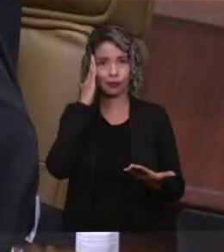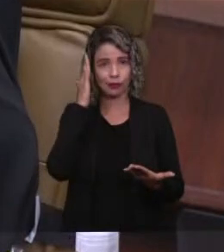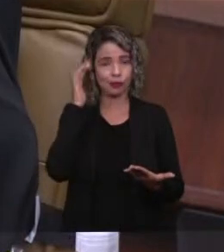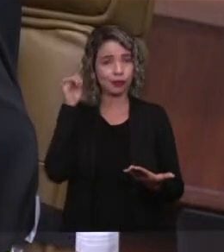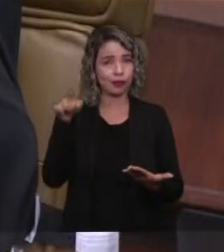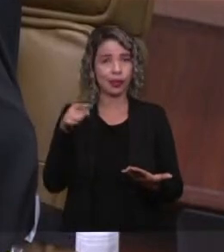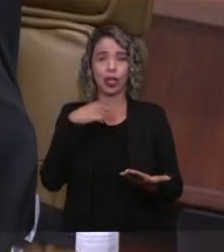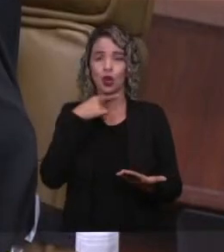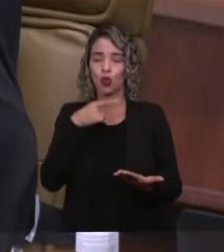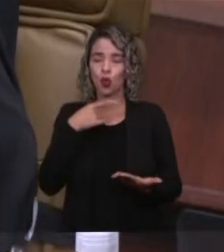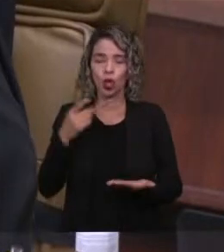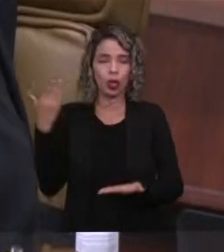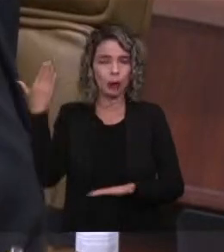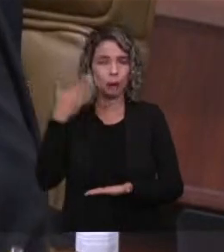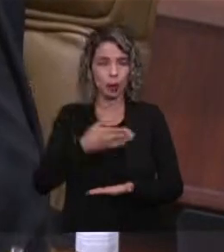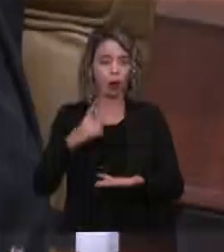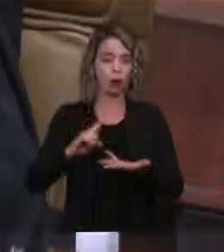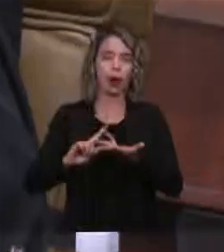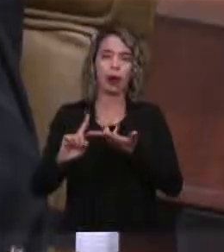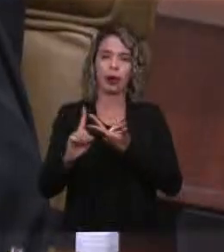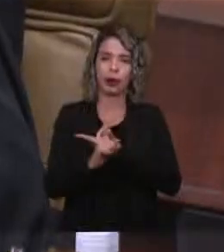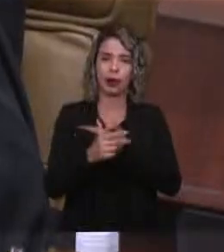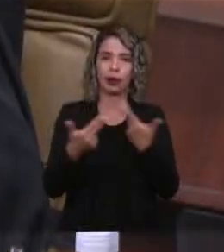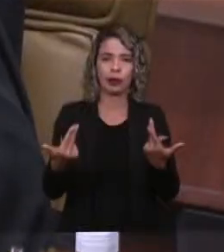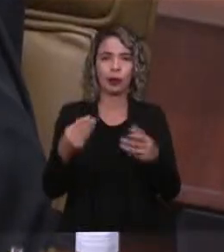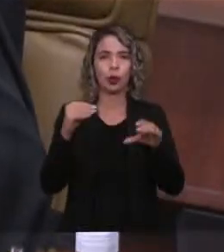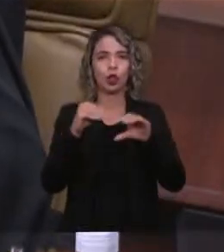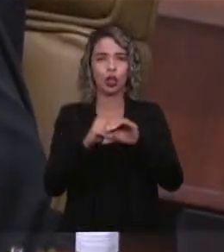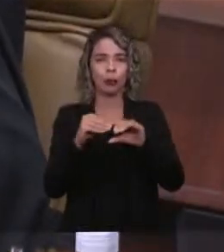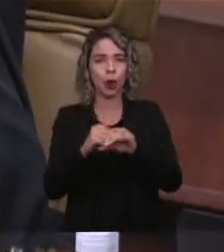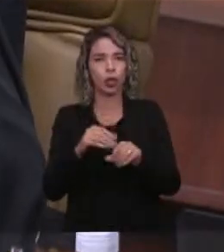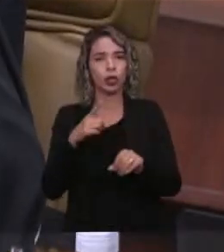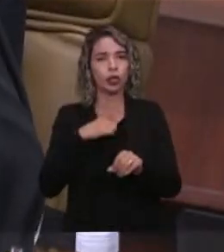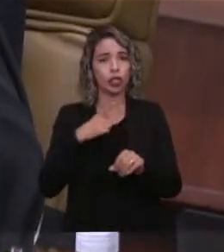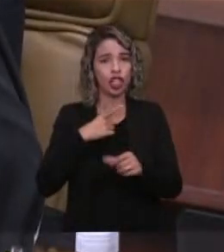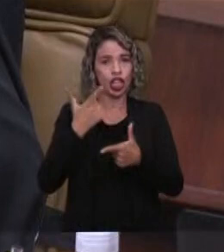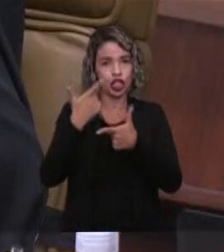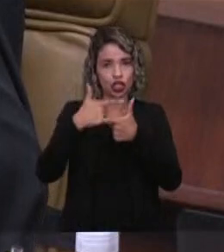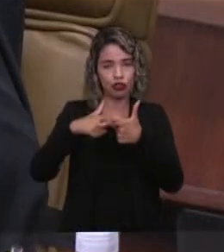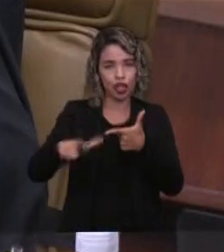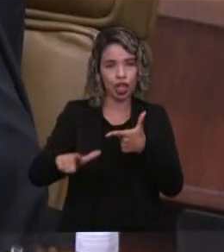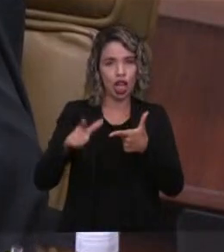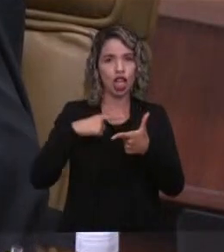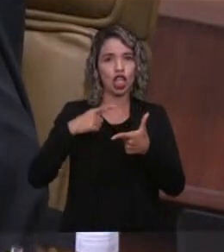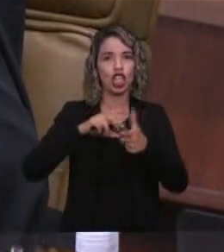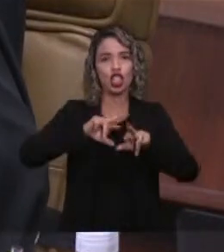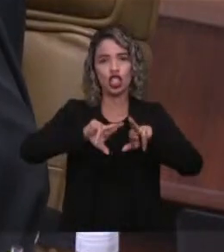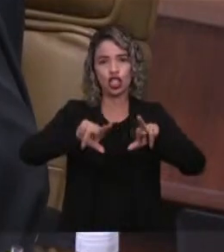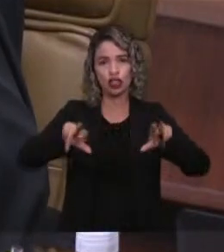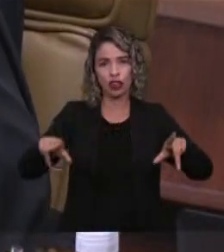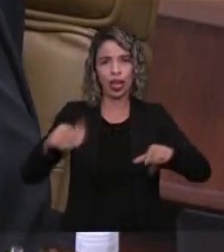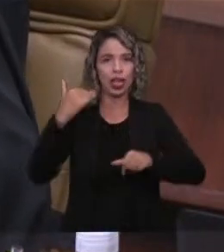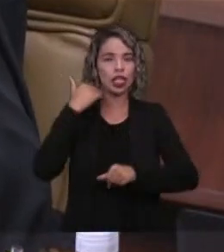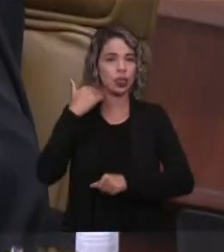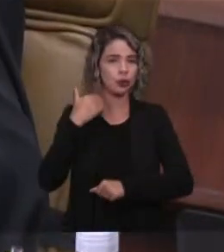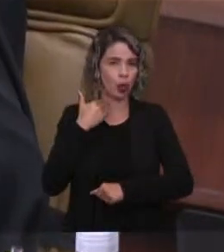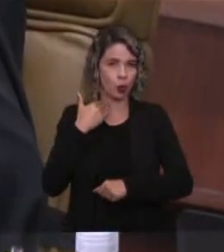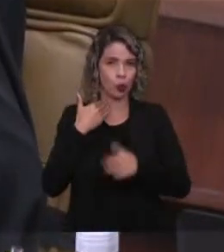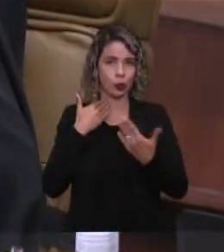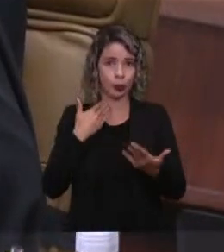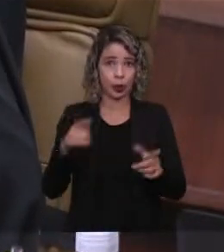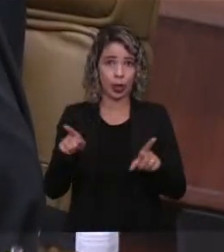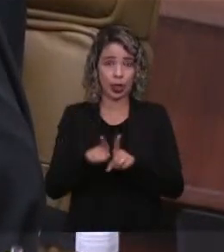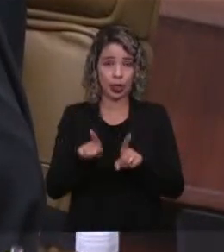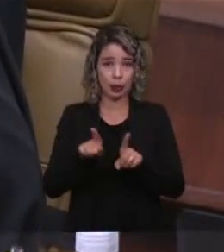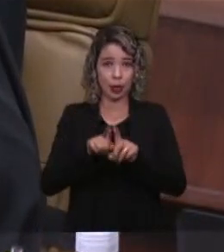corrupção, consubstanciada nos diversos depósitos fracionados e divididos em diferentes contas. A